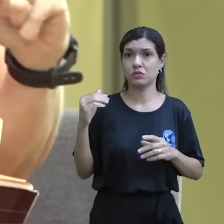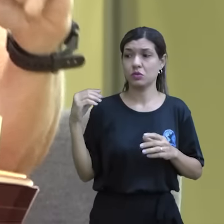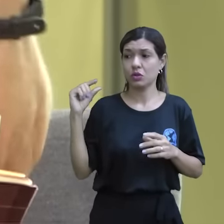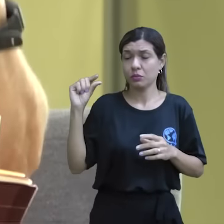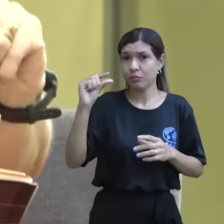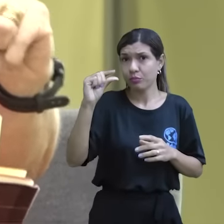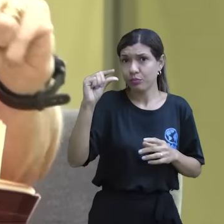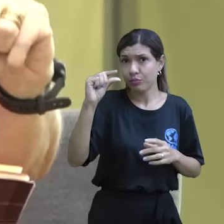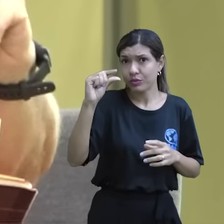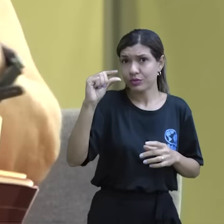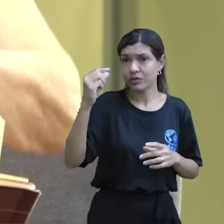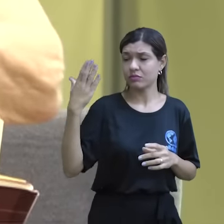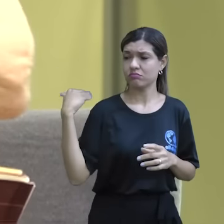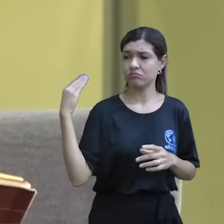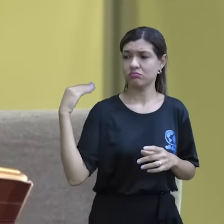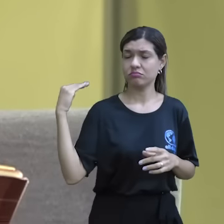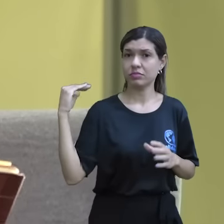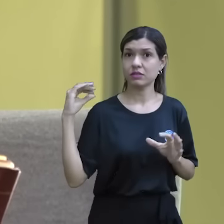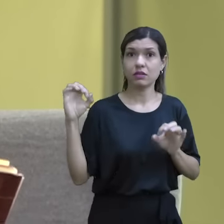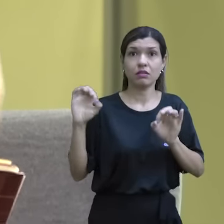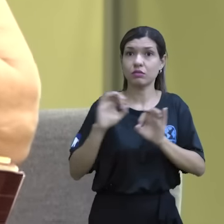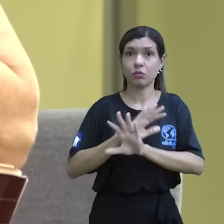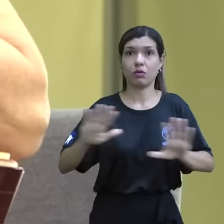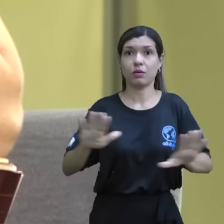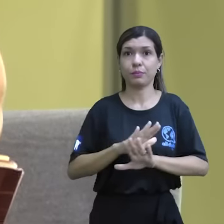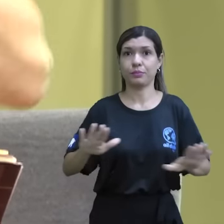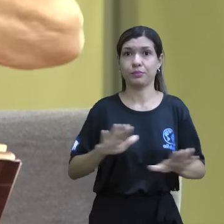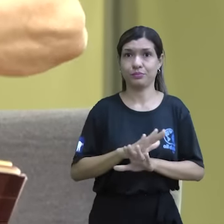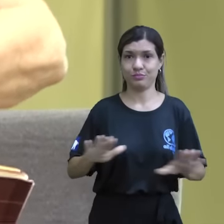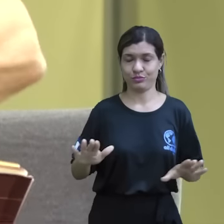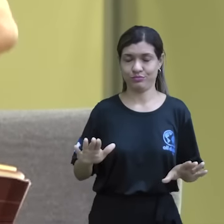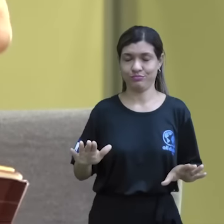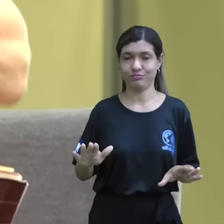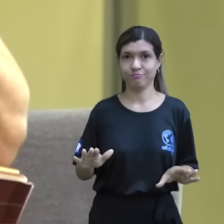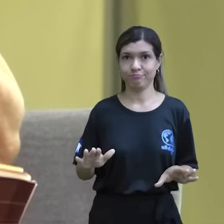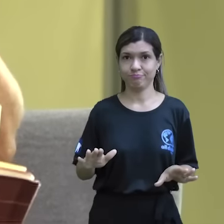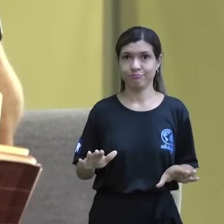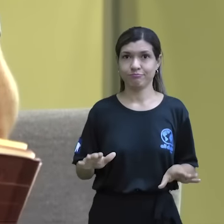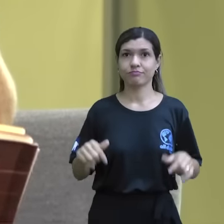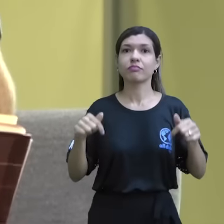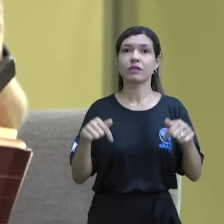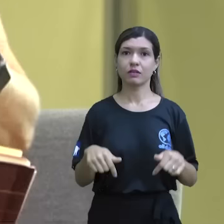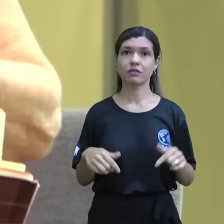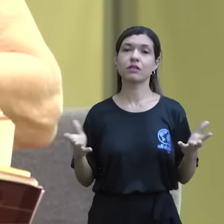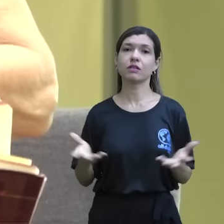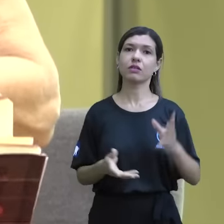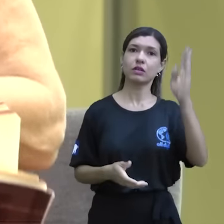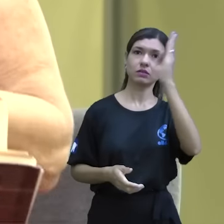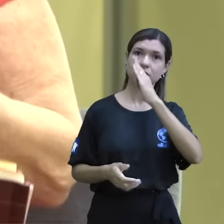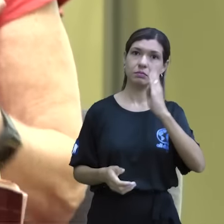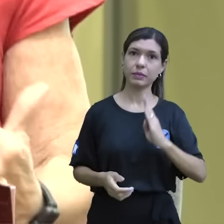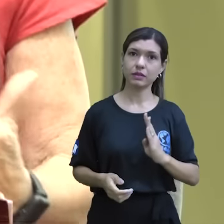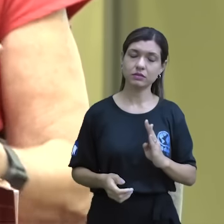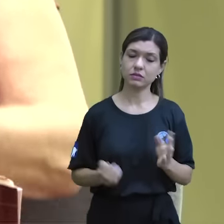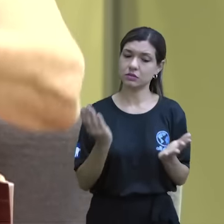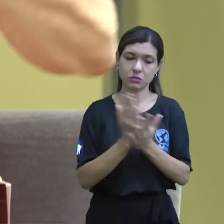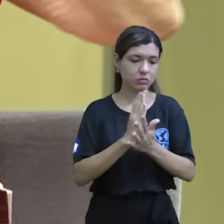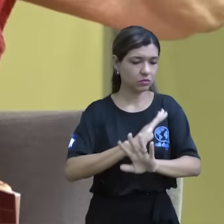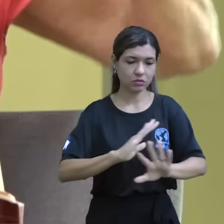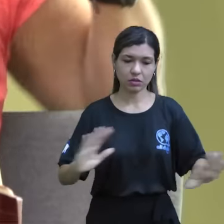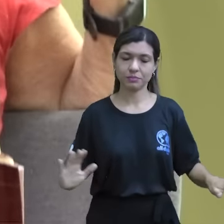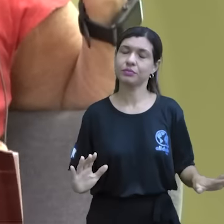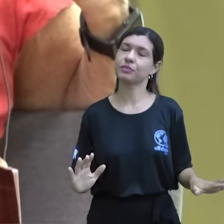brasileira foi muito pioneira. E se a gente olha essa história do Lima, a gente vê também a questão manicomial e a